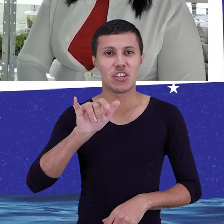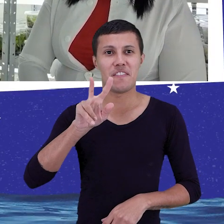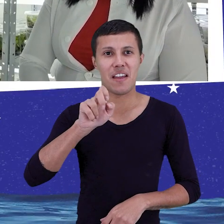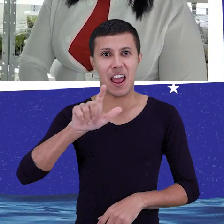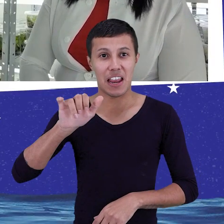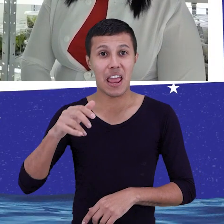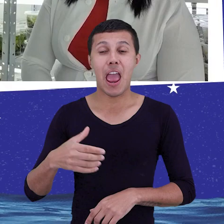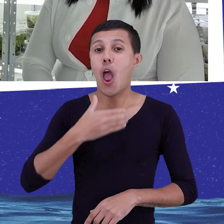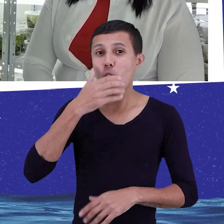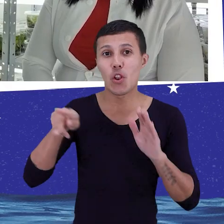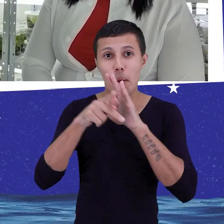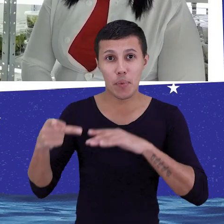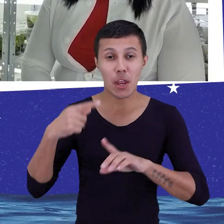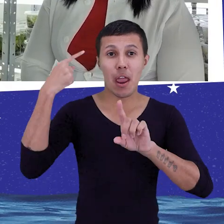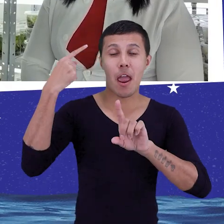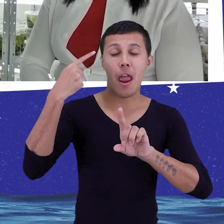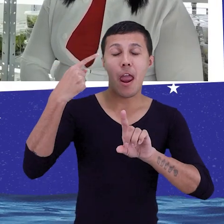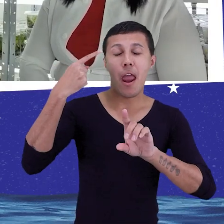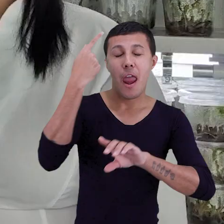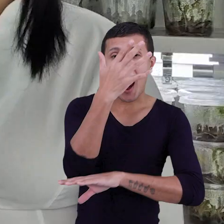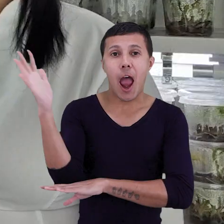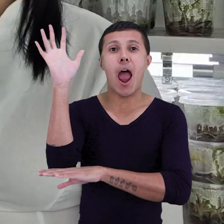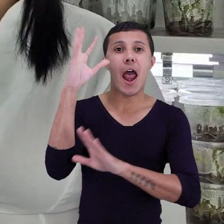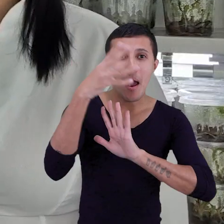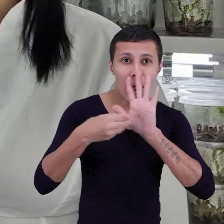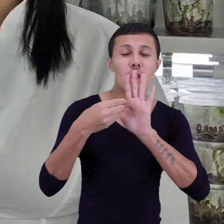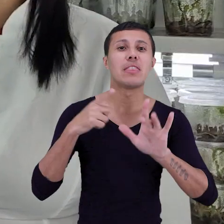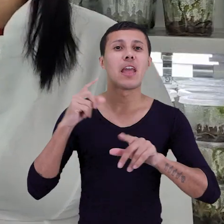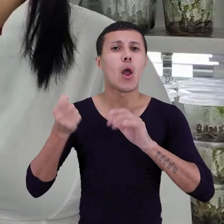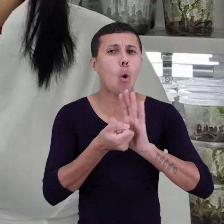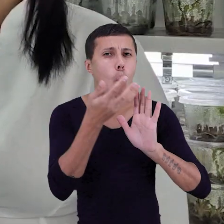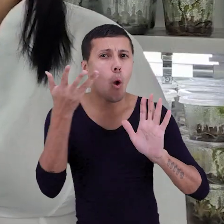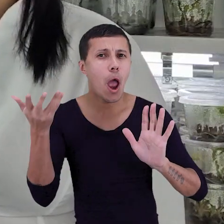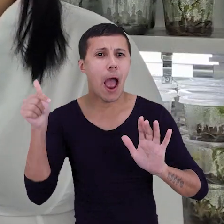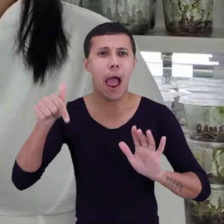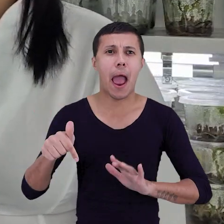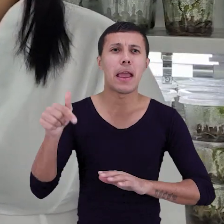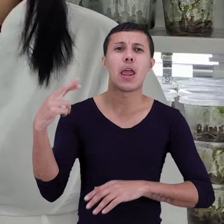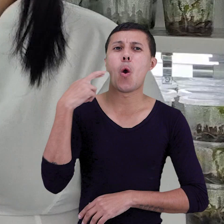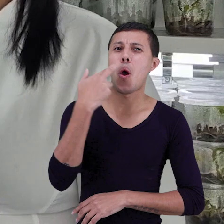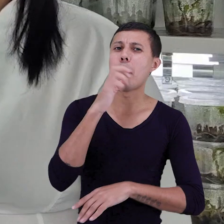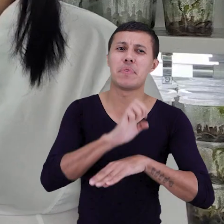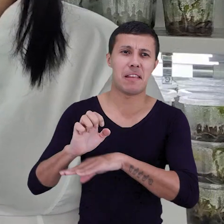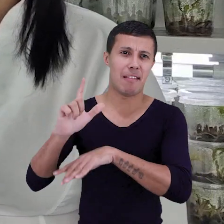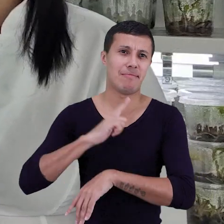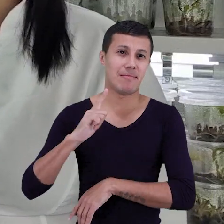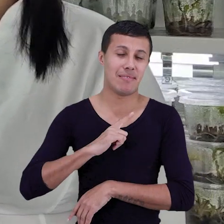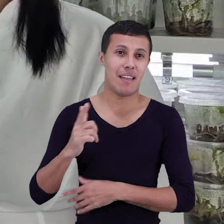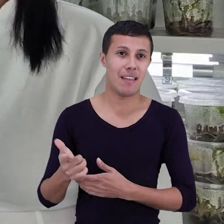fruta nativa da região amazônica e que tem grande quantidade aqui no estado de Roraima, representando uma